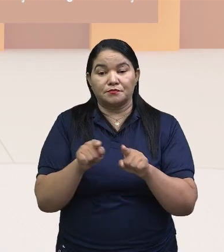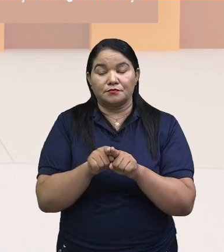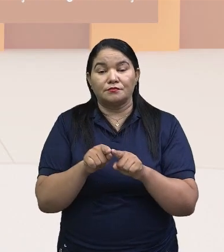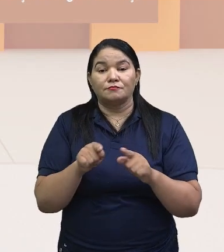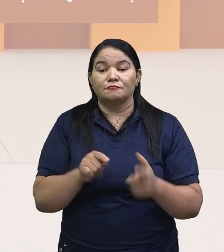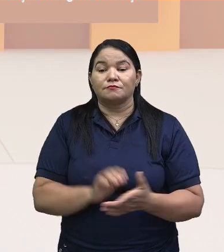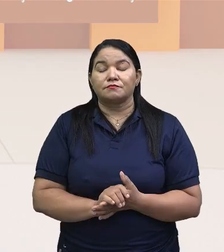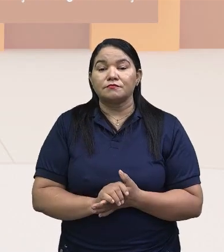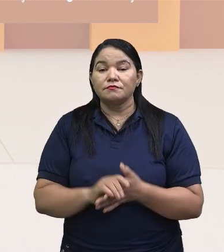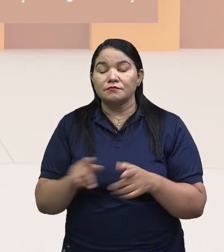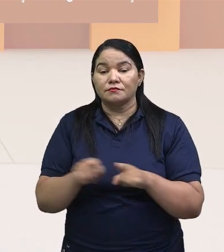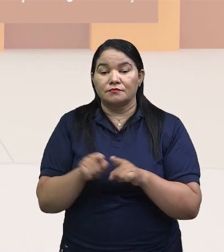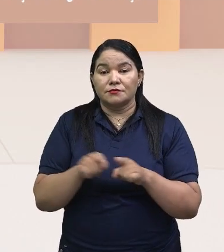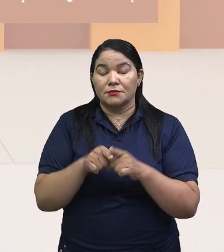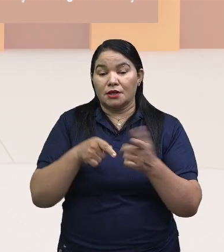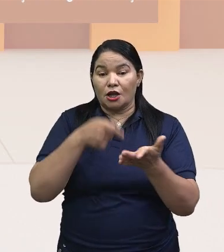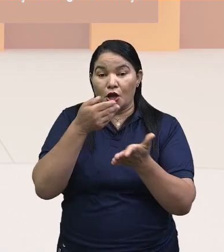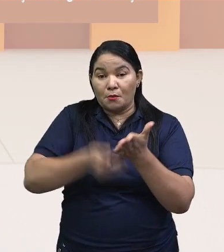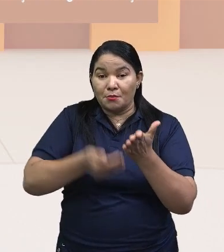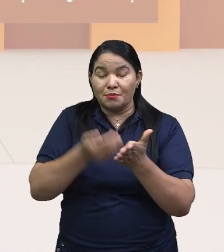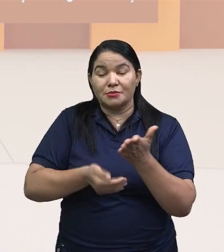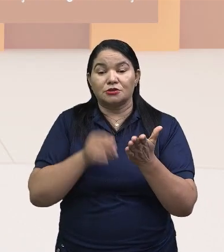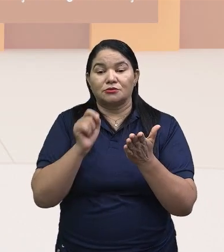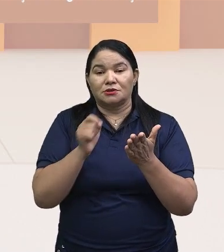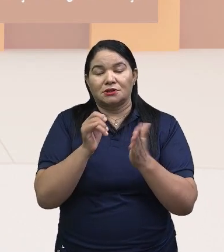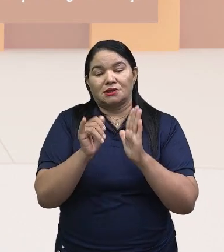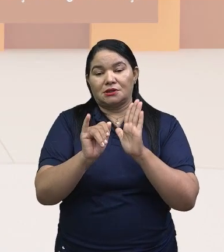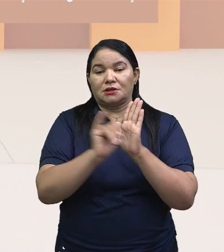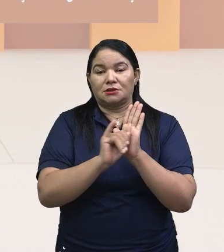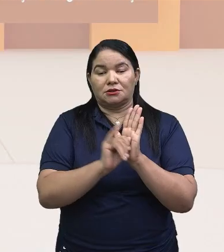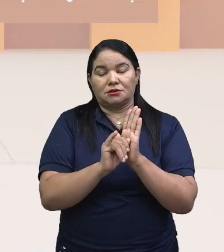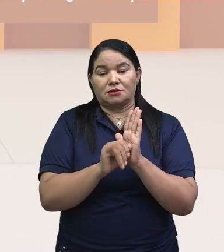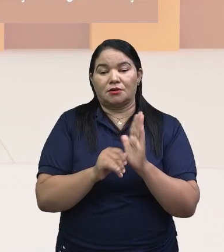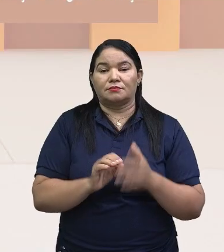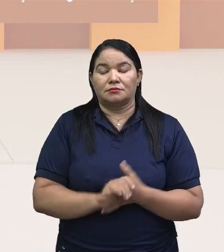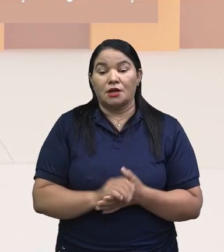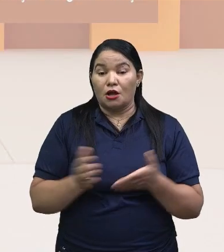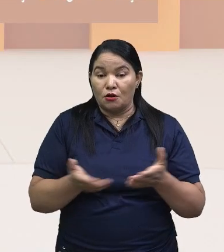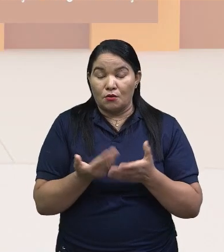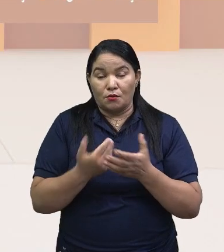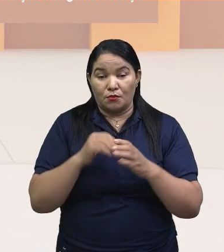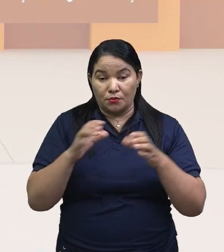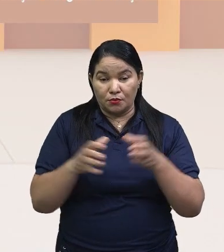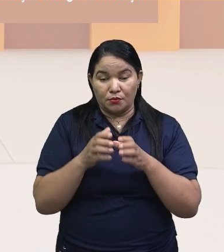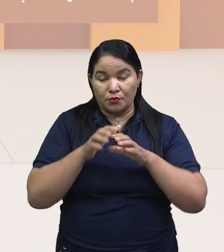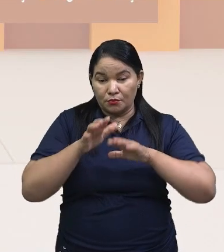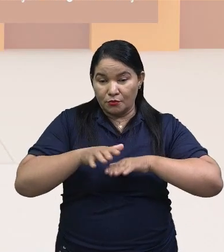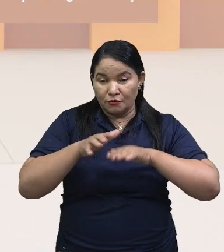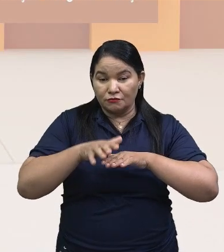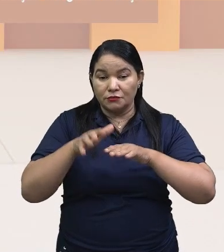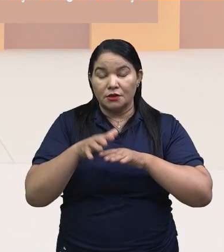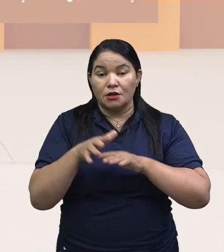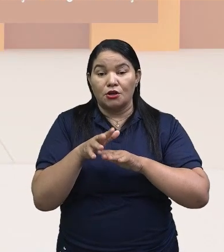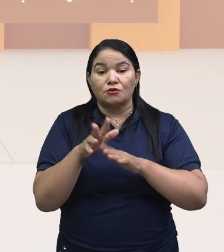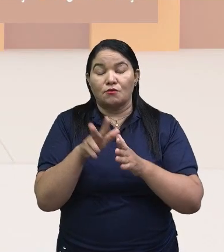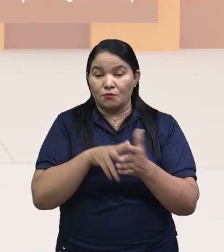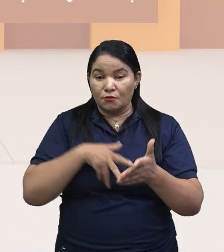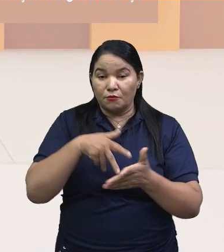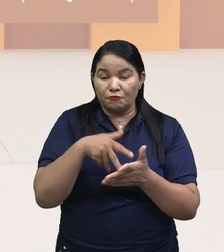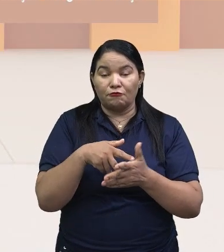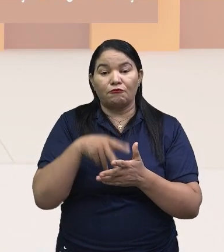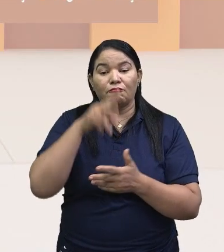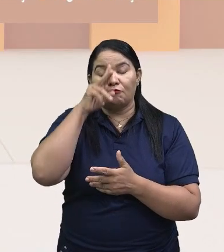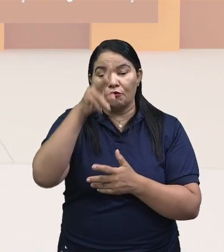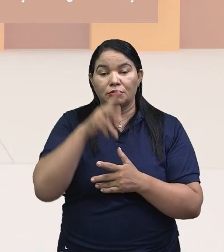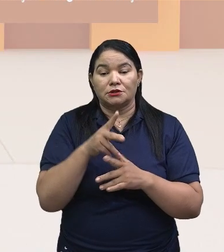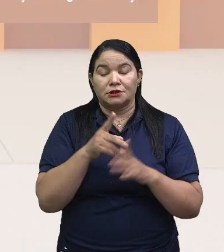a perda de sua própria identidade. O movimento indígena, ele vai ganhar força, sobretudo, a partir